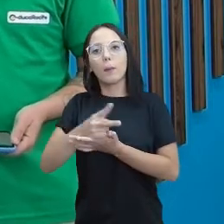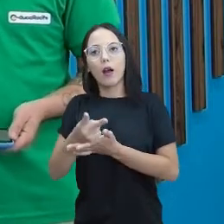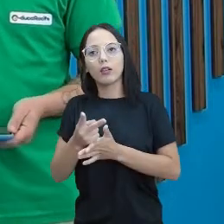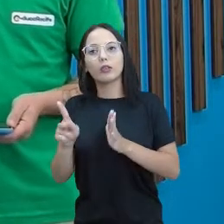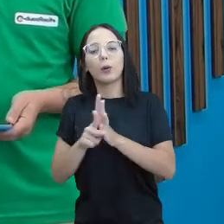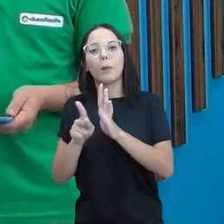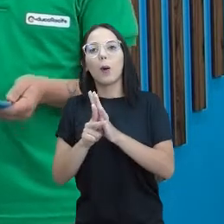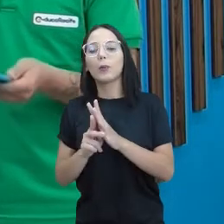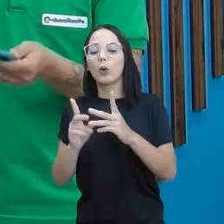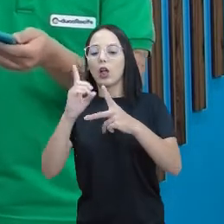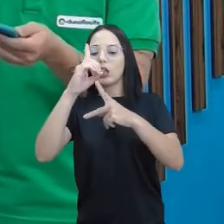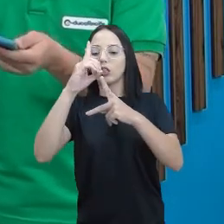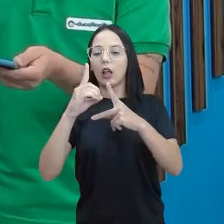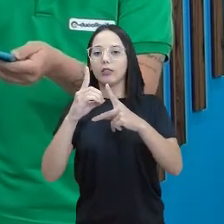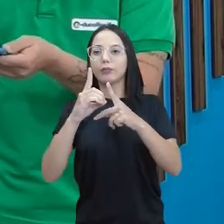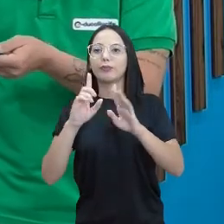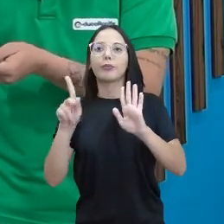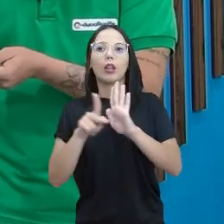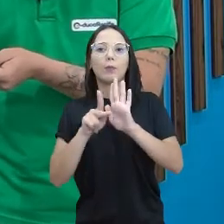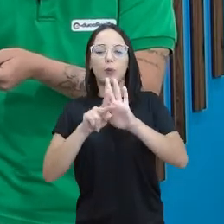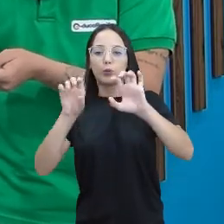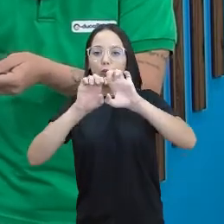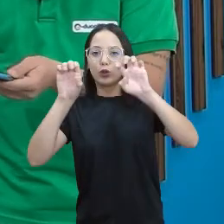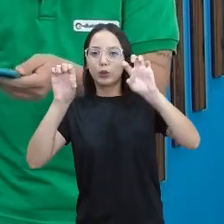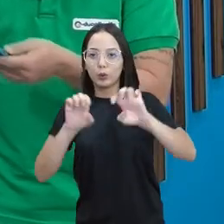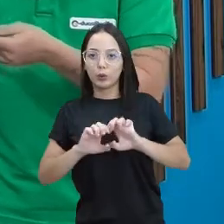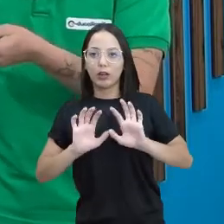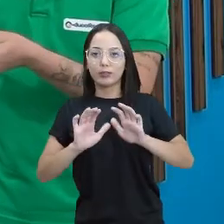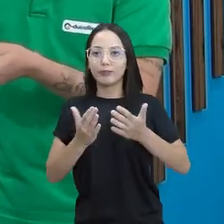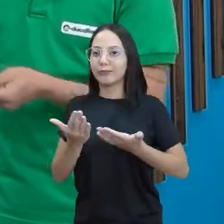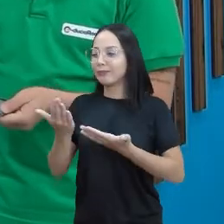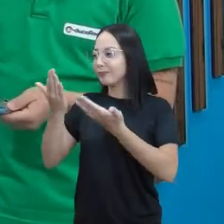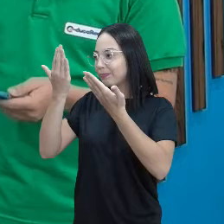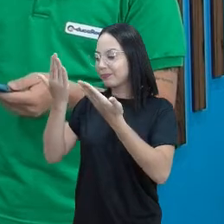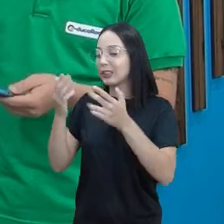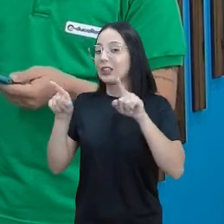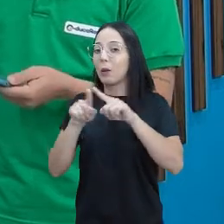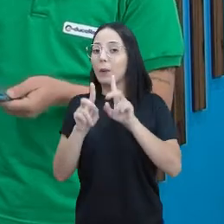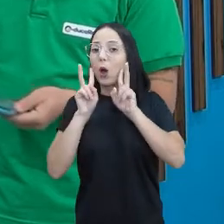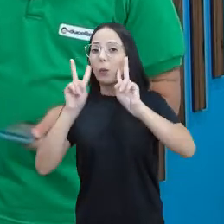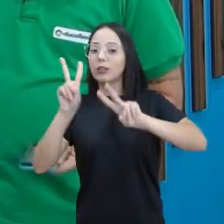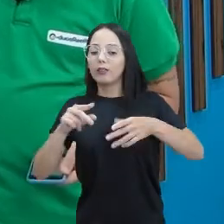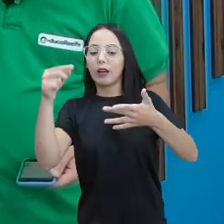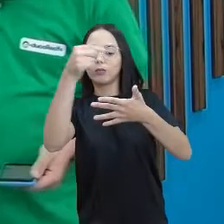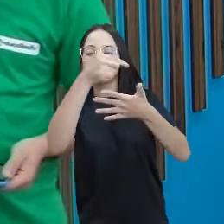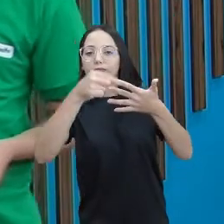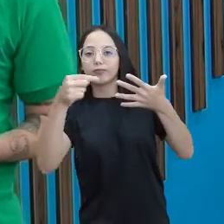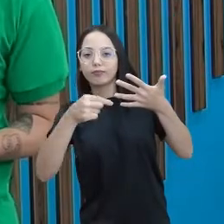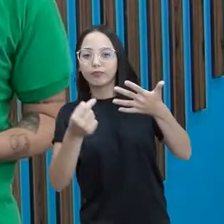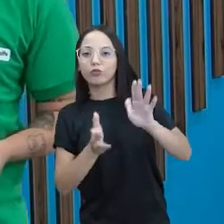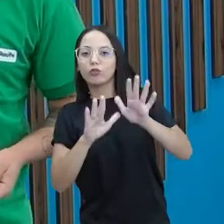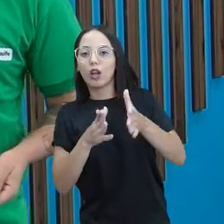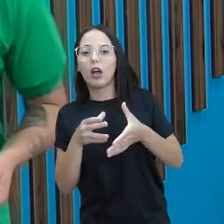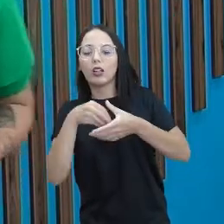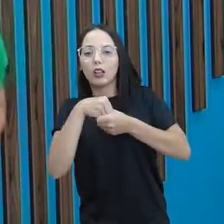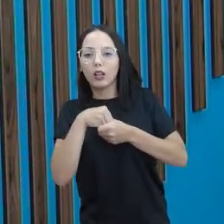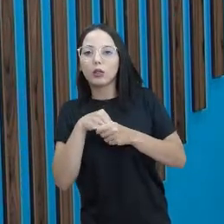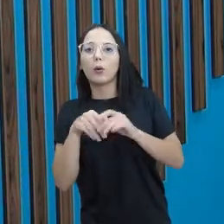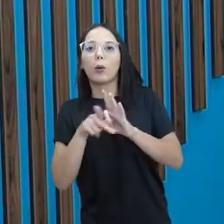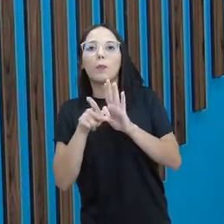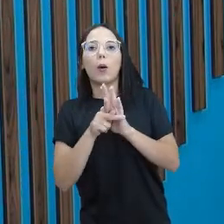do radicando. Então é essa a situação. Você vai observar cada elemento que é composto